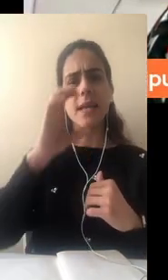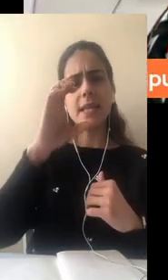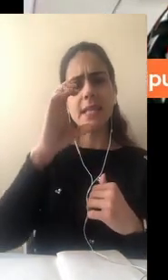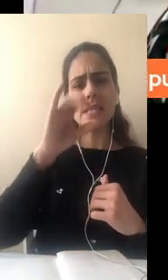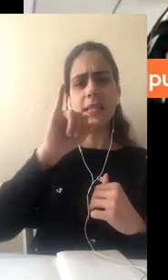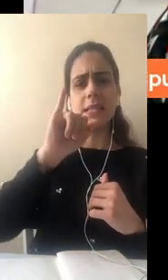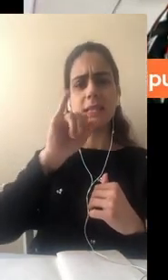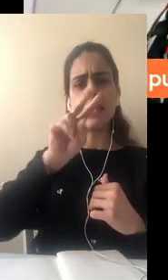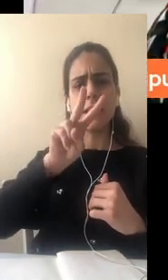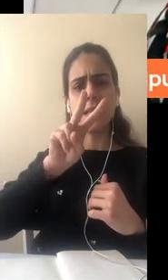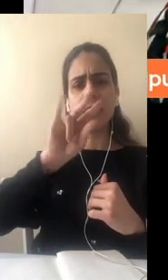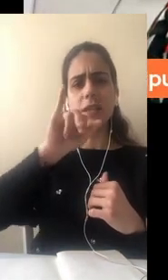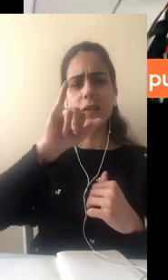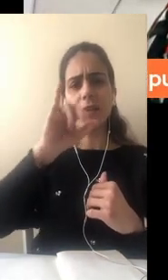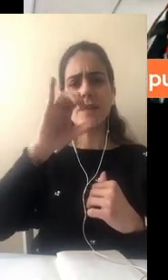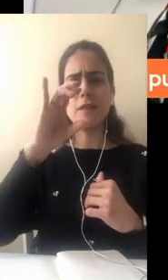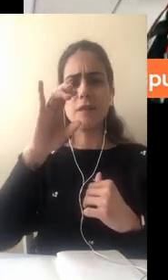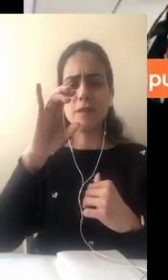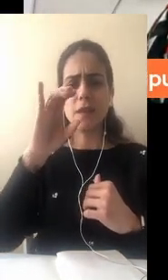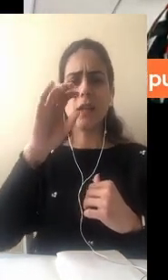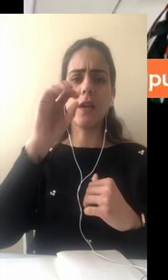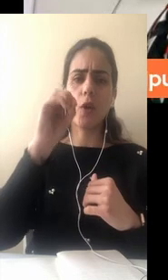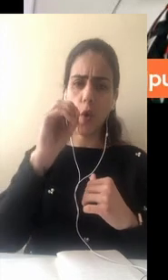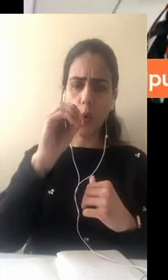calendário cívico. Halloween